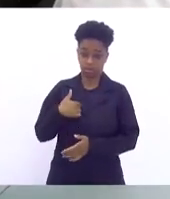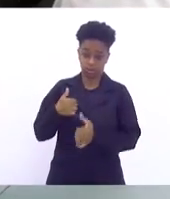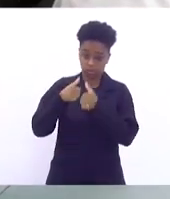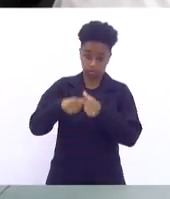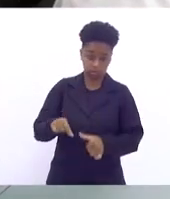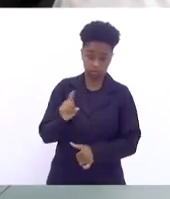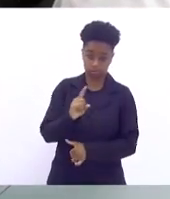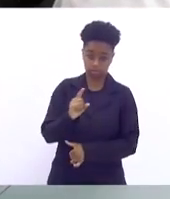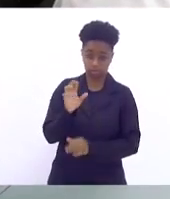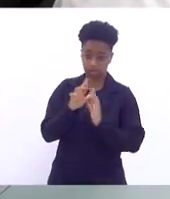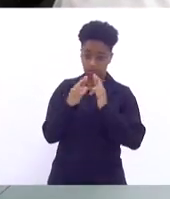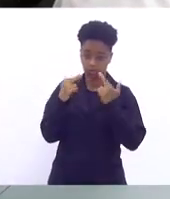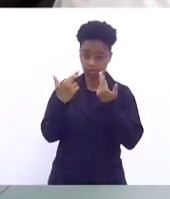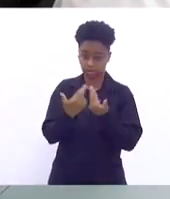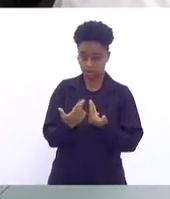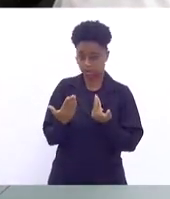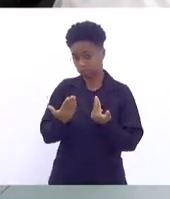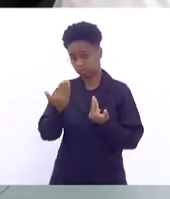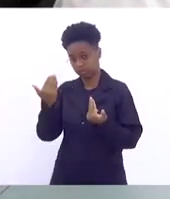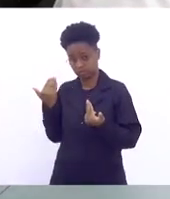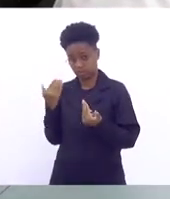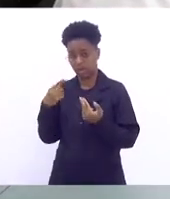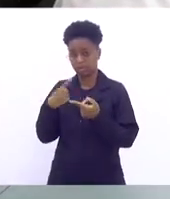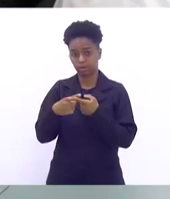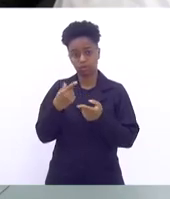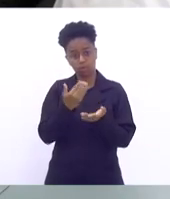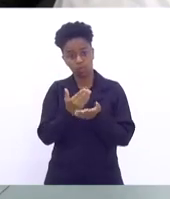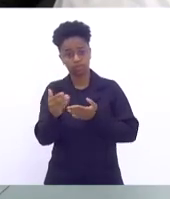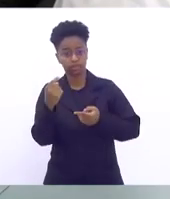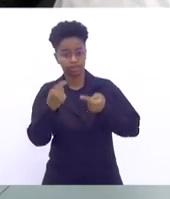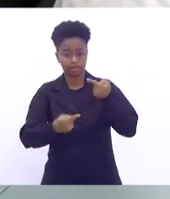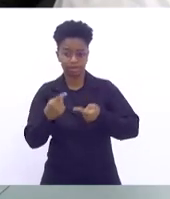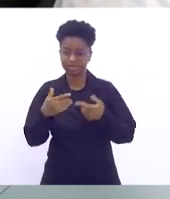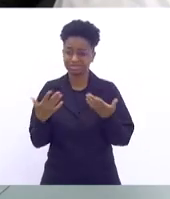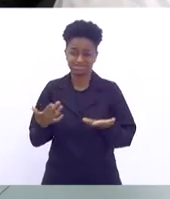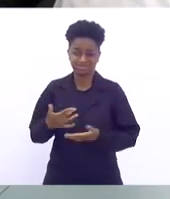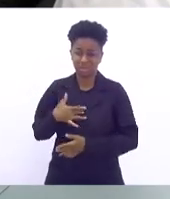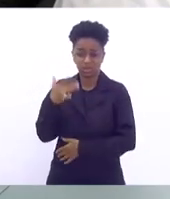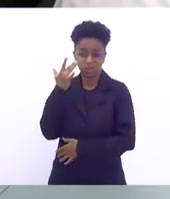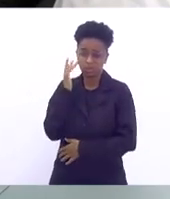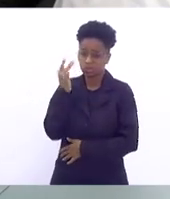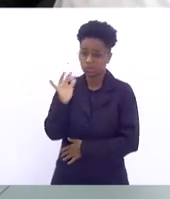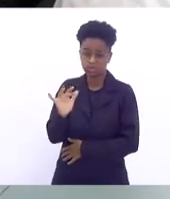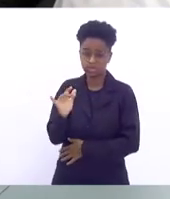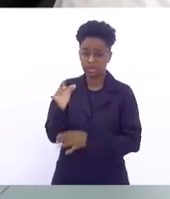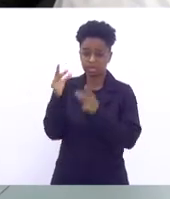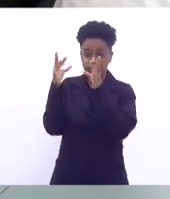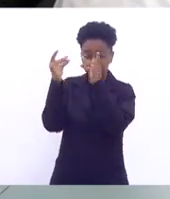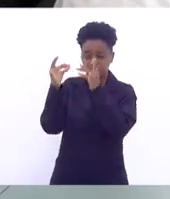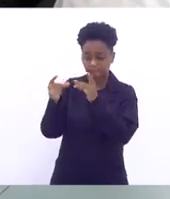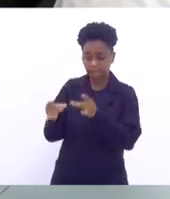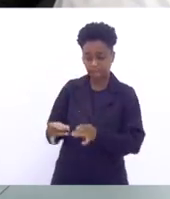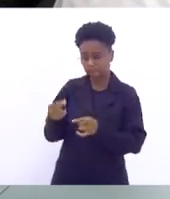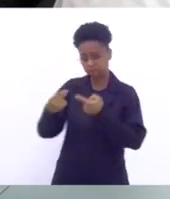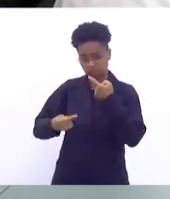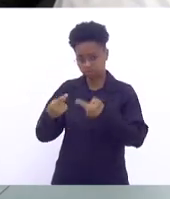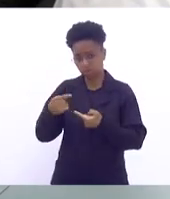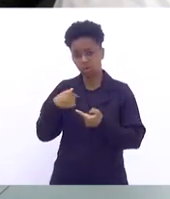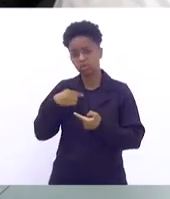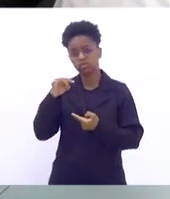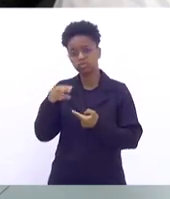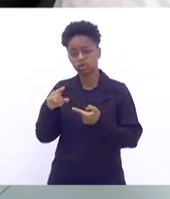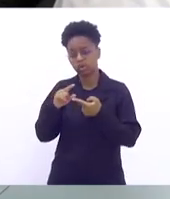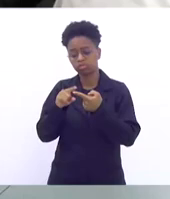da ccj que iniciou esse debate então eu não peguei todas aspectos da discussão peguei duas intervenções